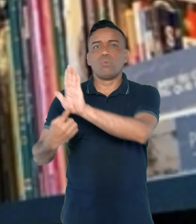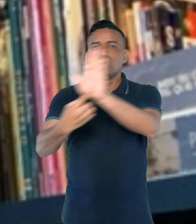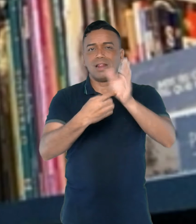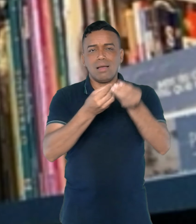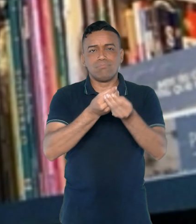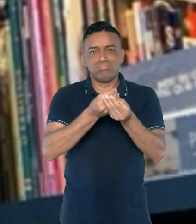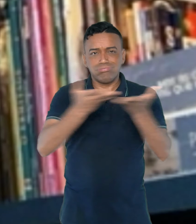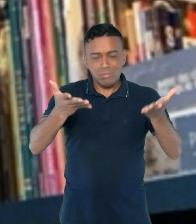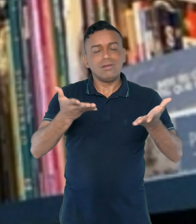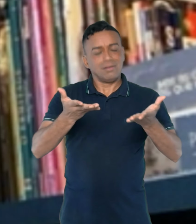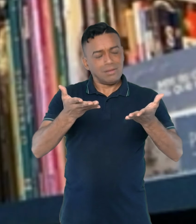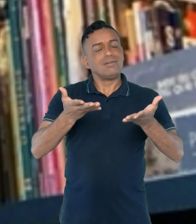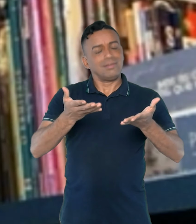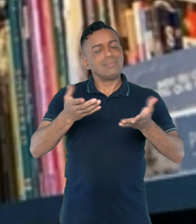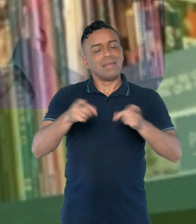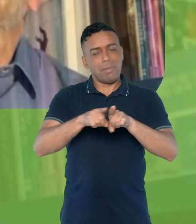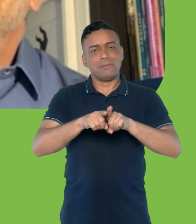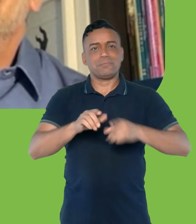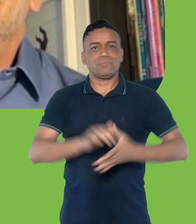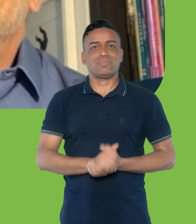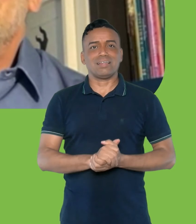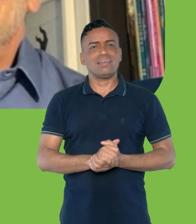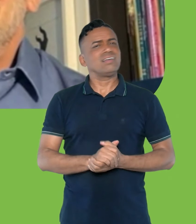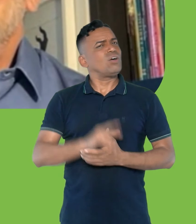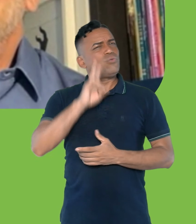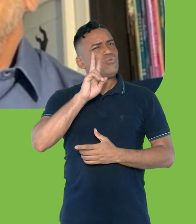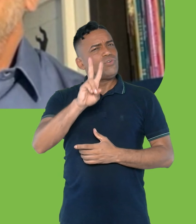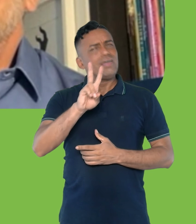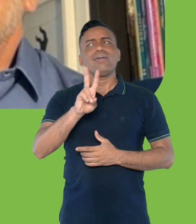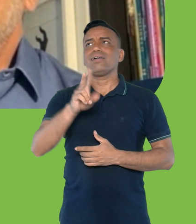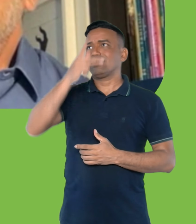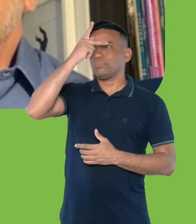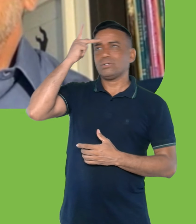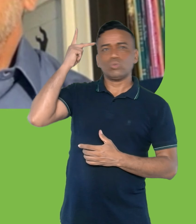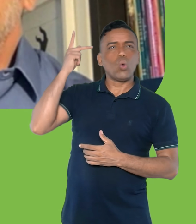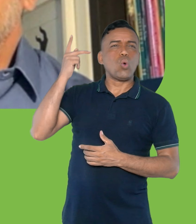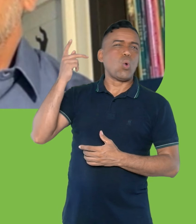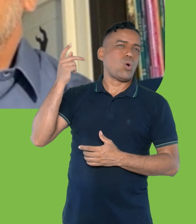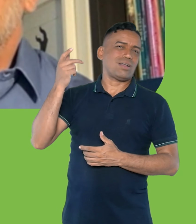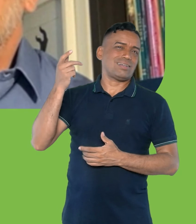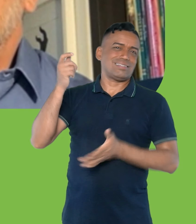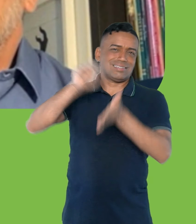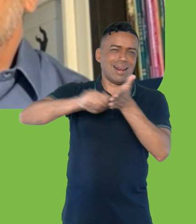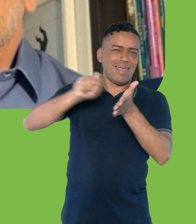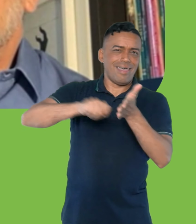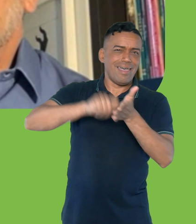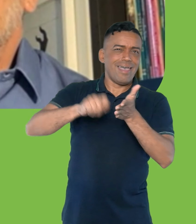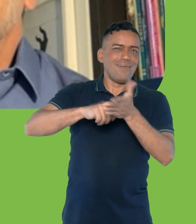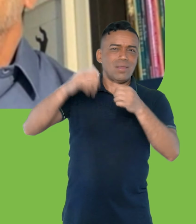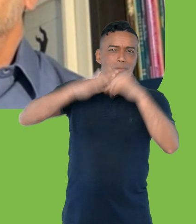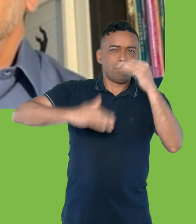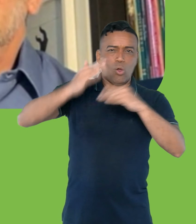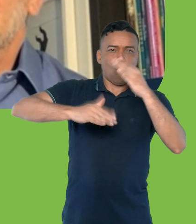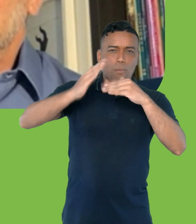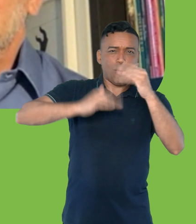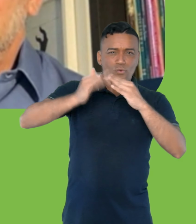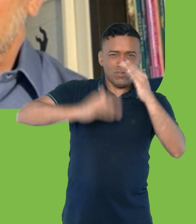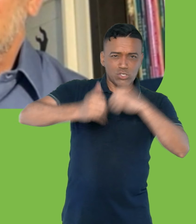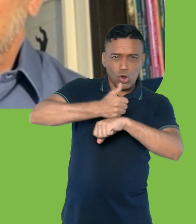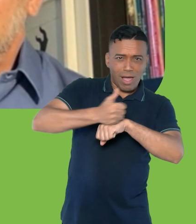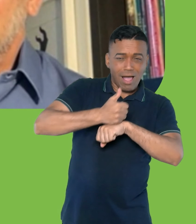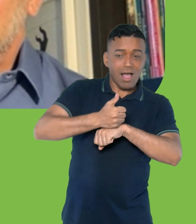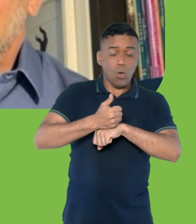também. E a gente ouve muito aqui dos autores, né, esse desapego, né, nesse momento que você está vivendo